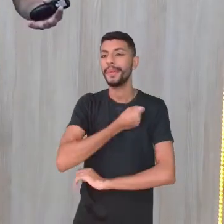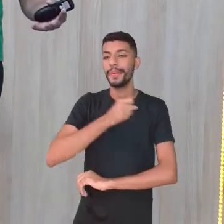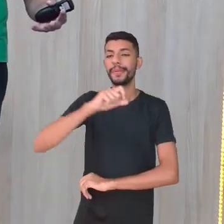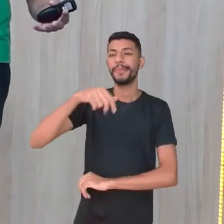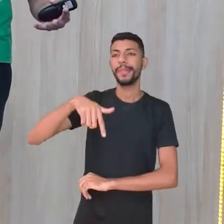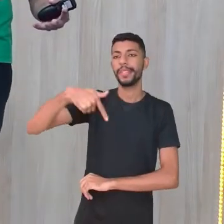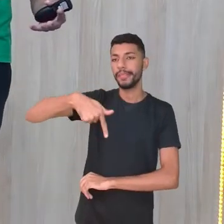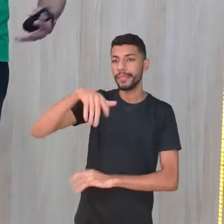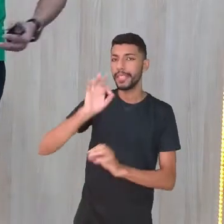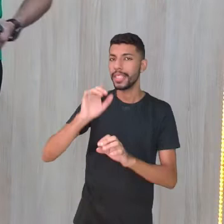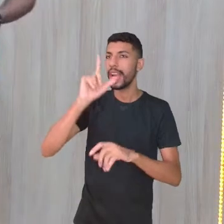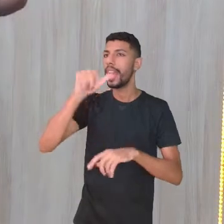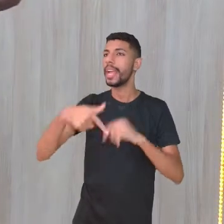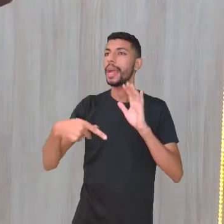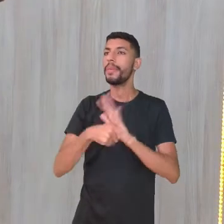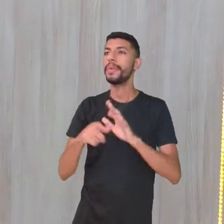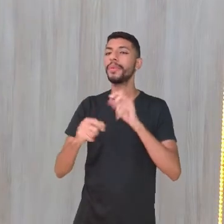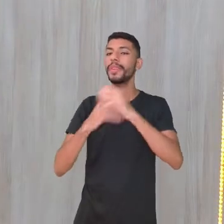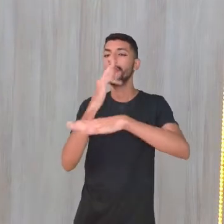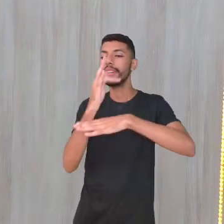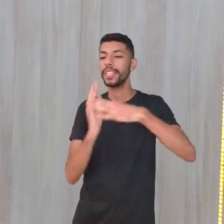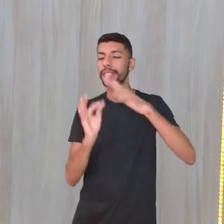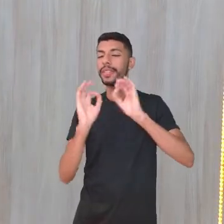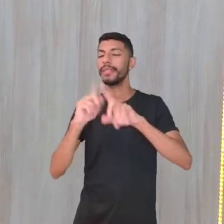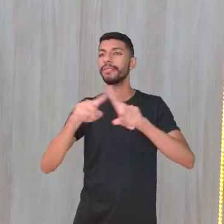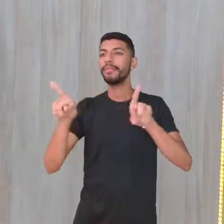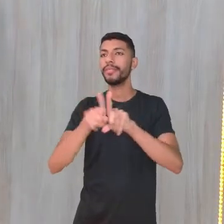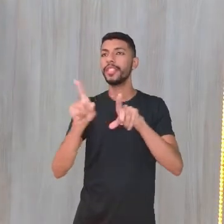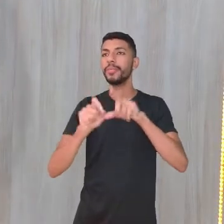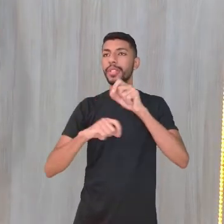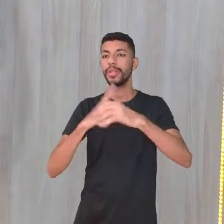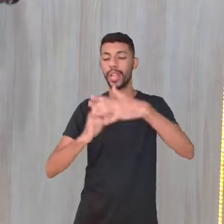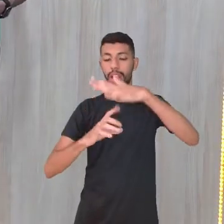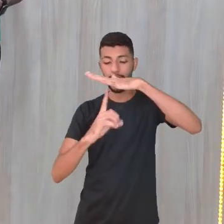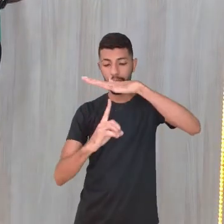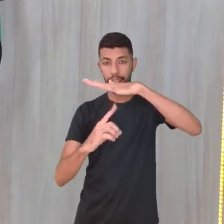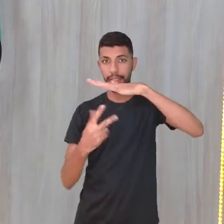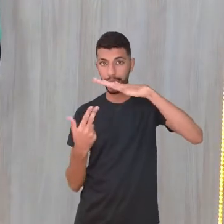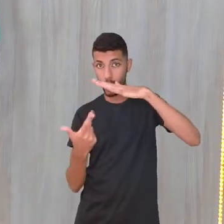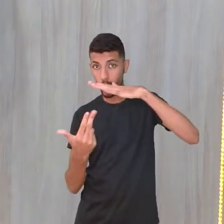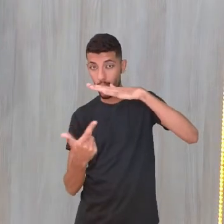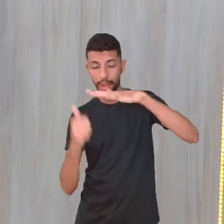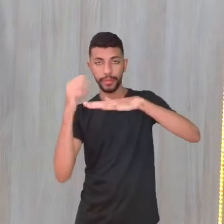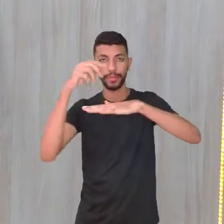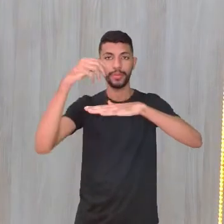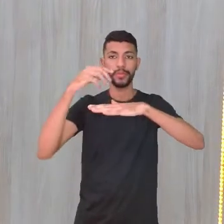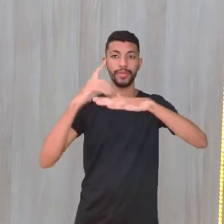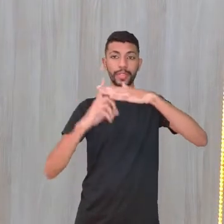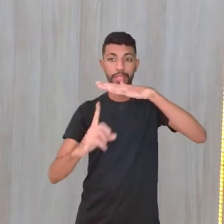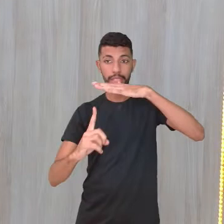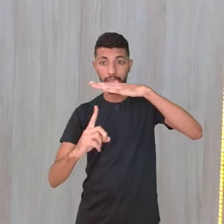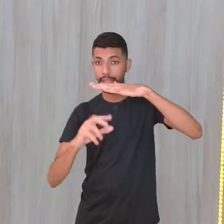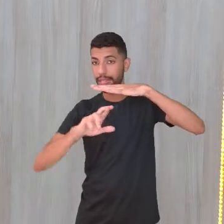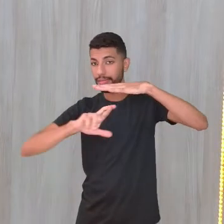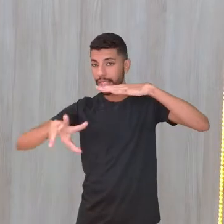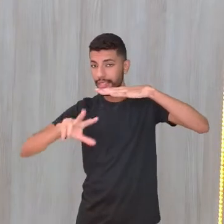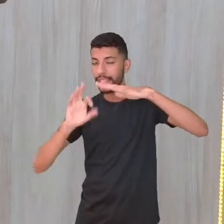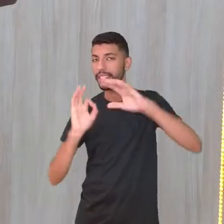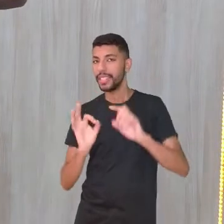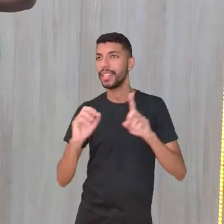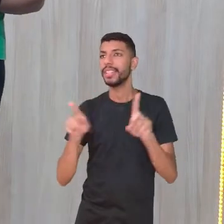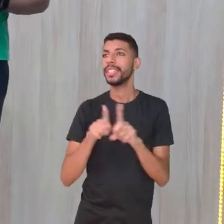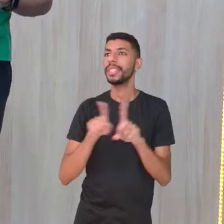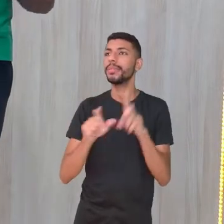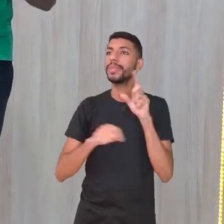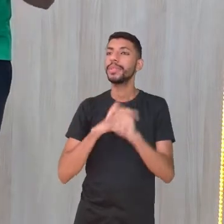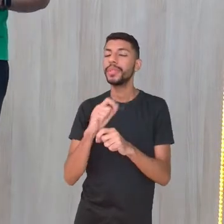são frações, né? A gente viu aí quando os denominadores são iguais, quando os denominadores são diferentes. E estudamos na aula